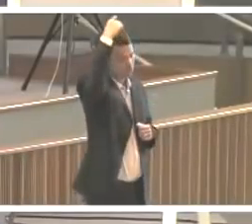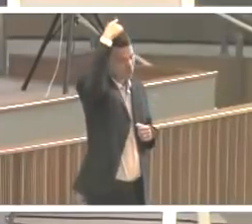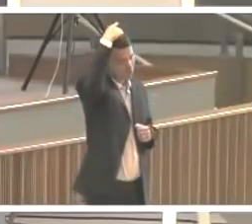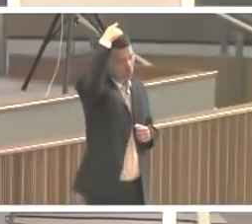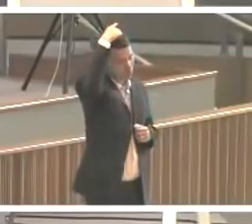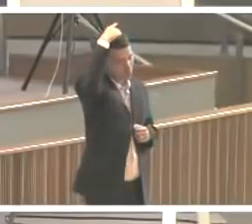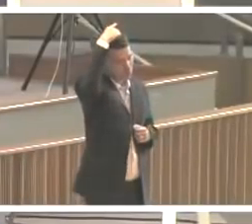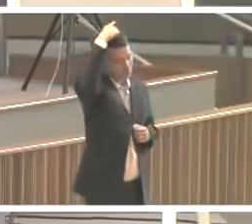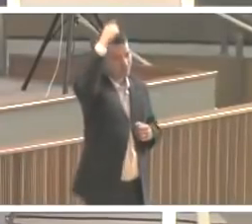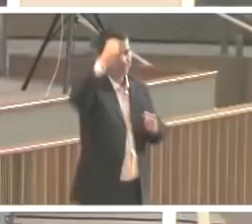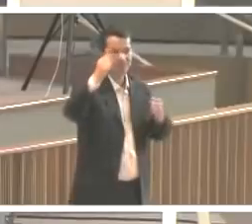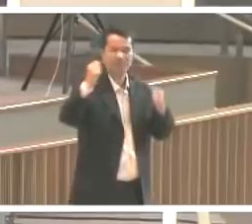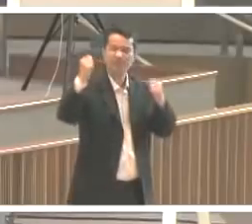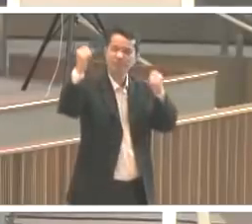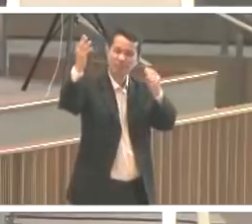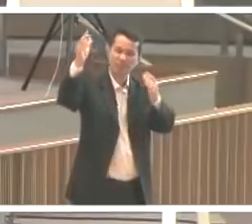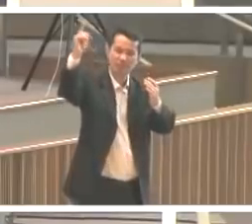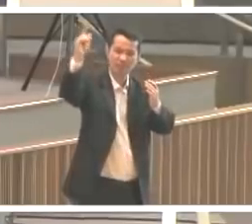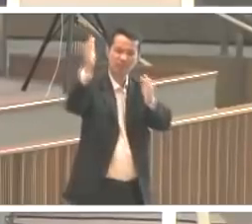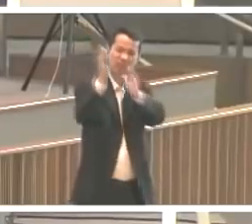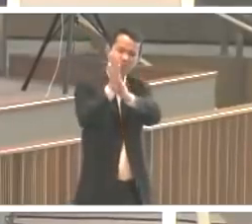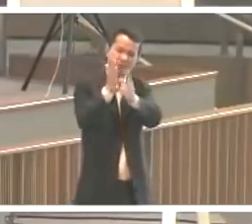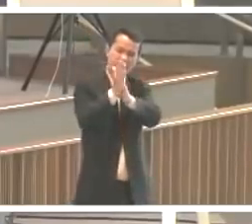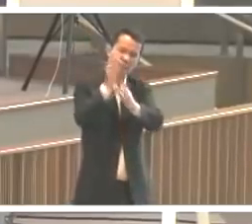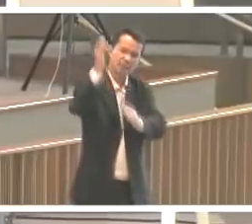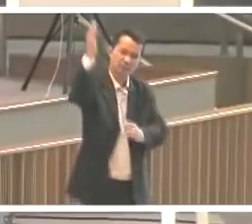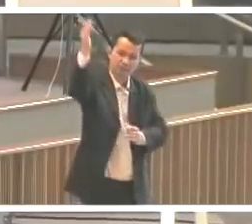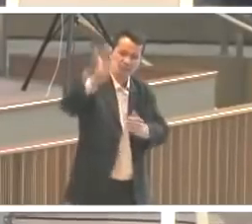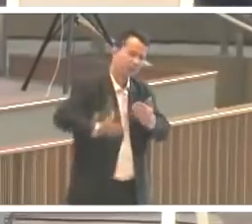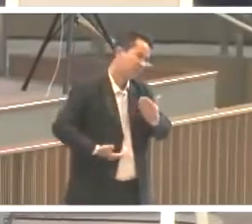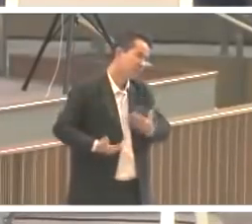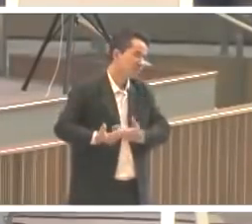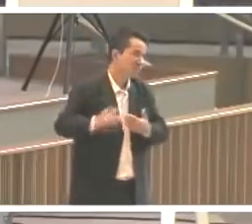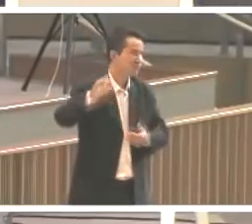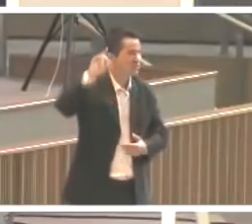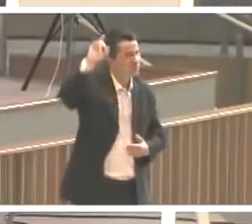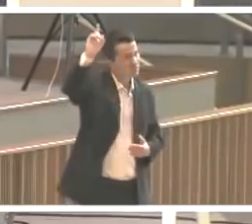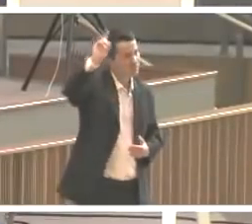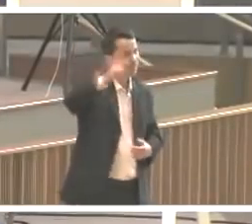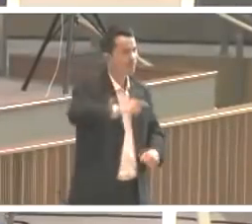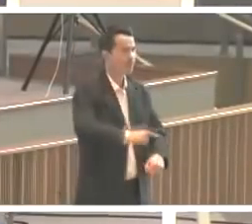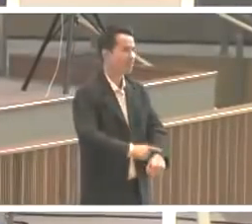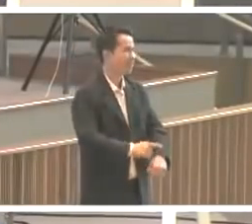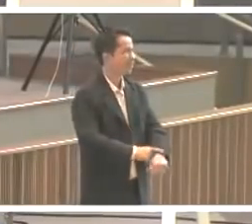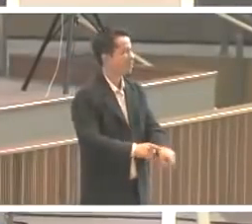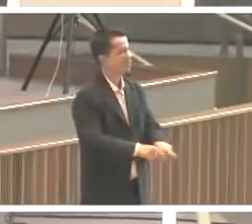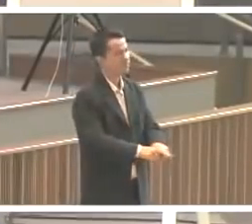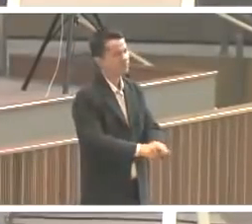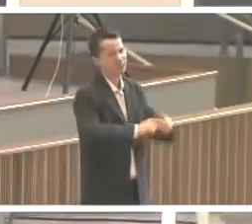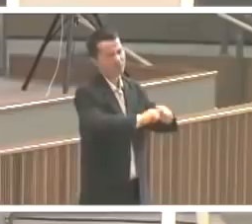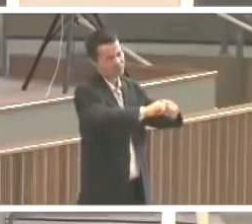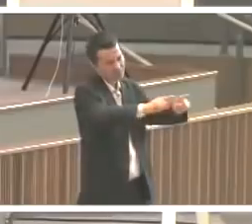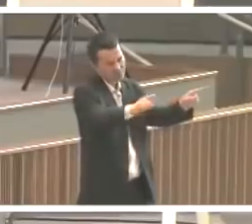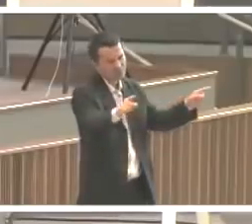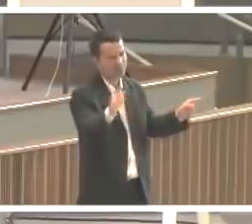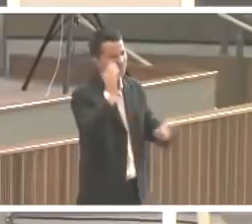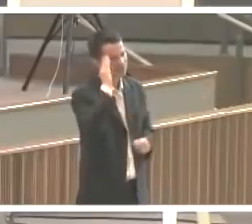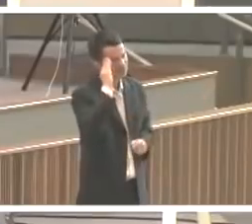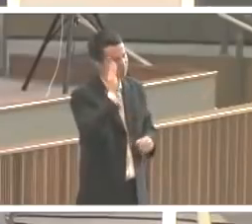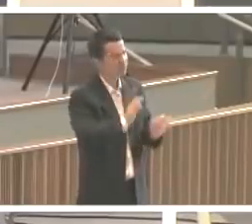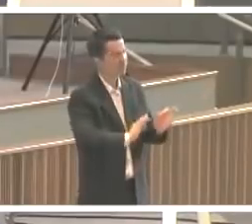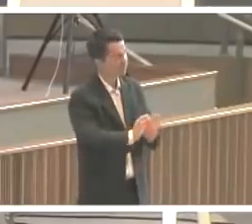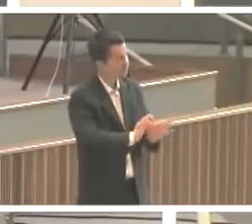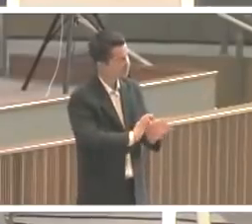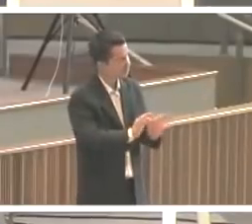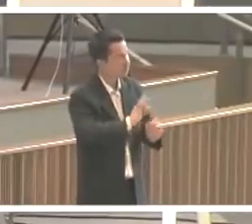é tempo de deixar o Espírito Santo te usar, é tempo de entender o propósito de Deus, o plano de Deus,